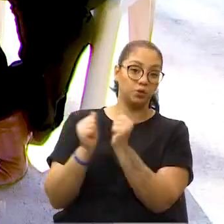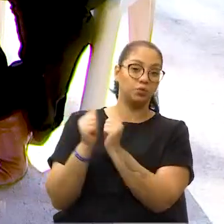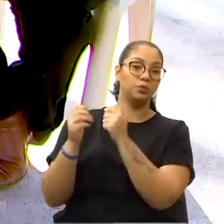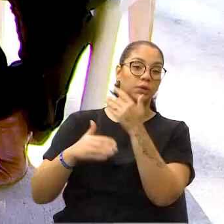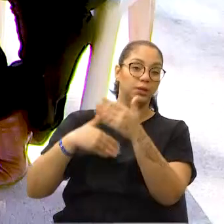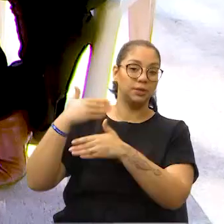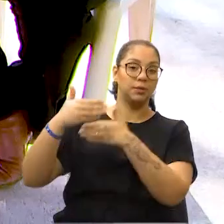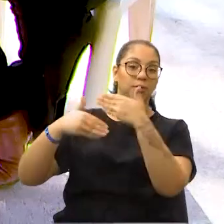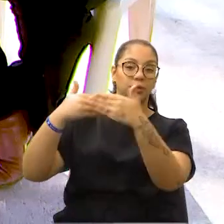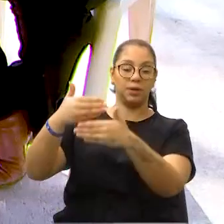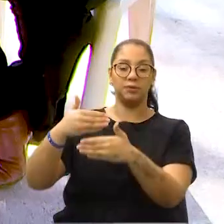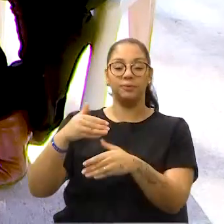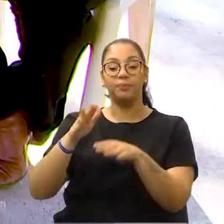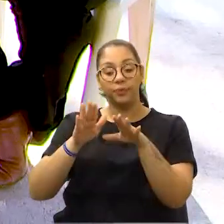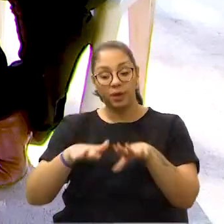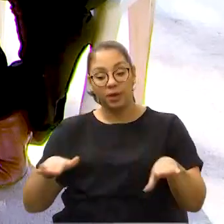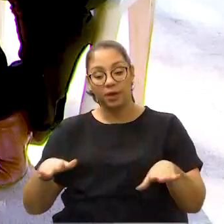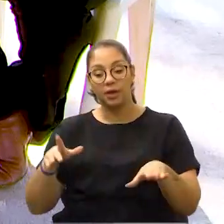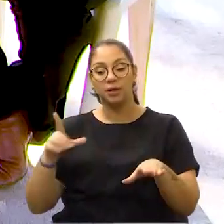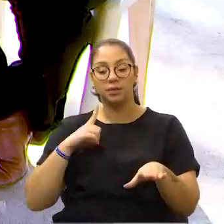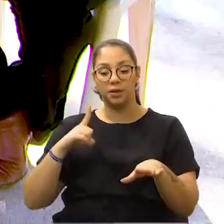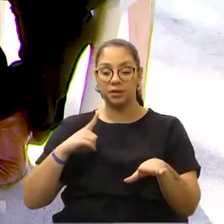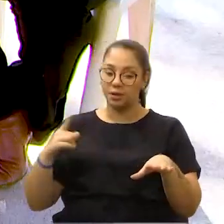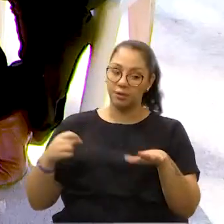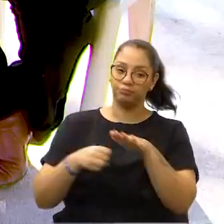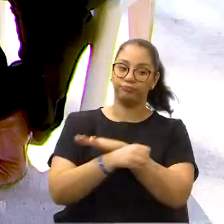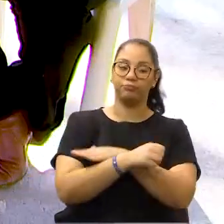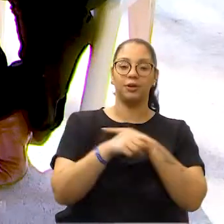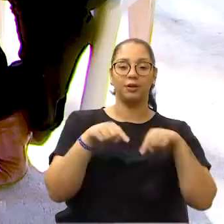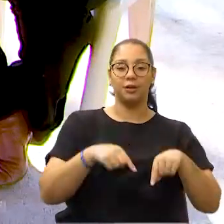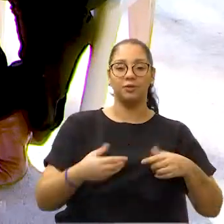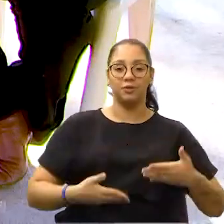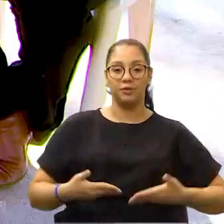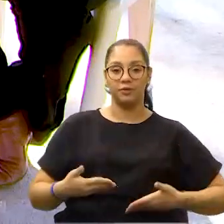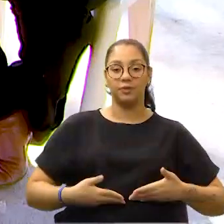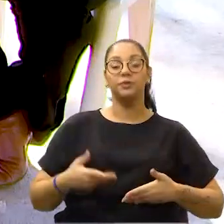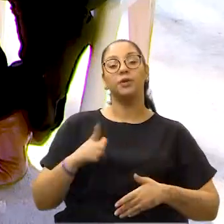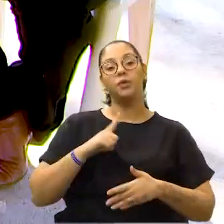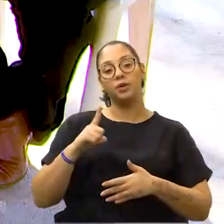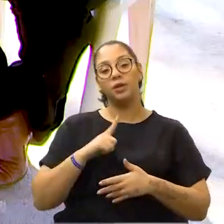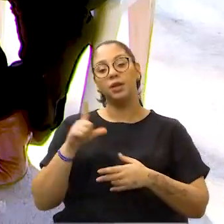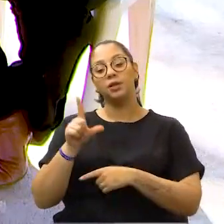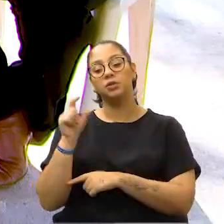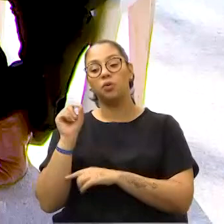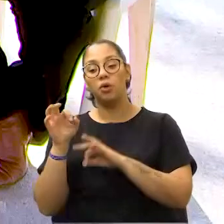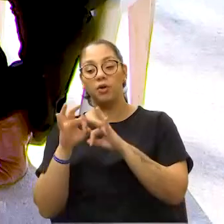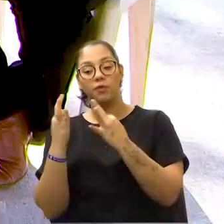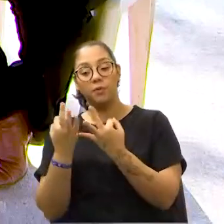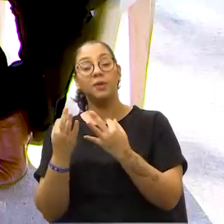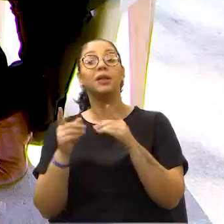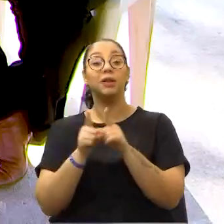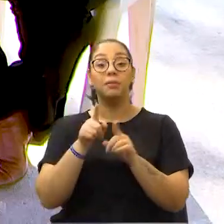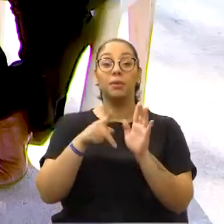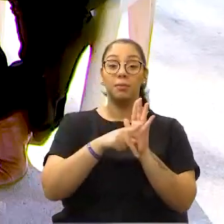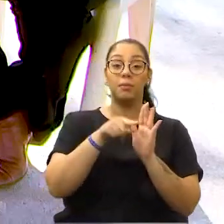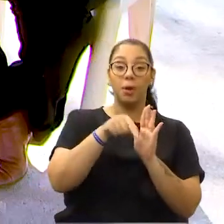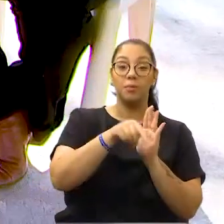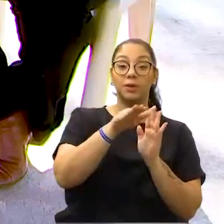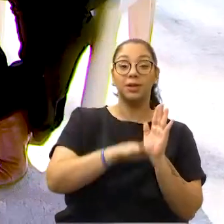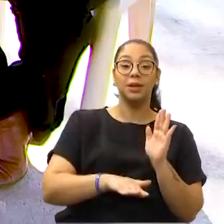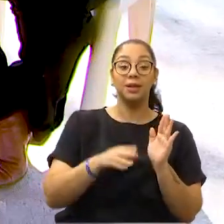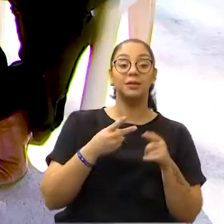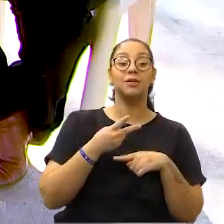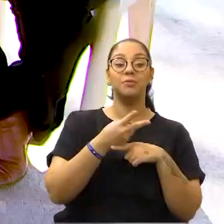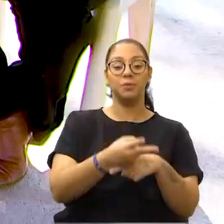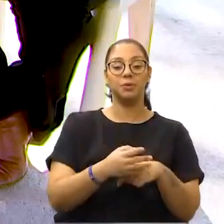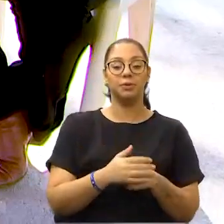precisa também da família junto nesse processo, para que a criança possa ser inserida no serviço. Então tem busca espontânea dos familiares